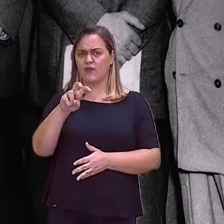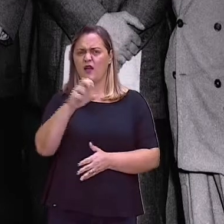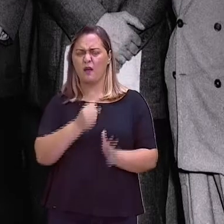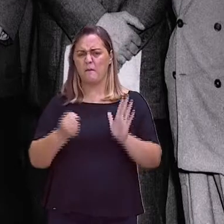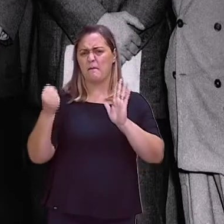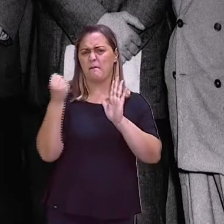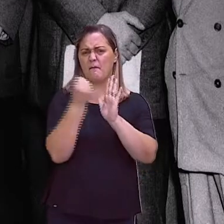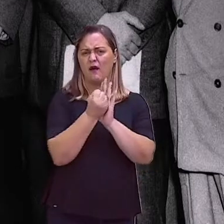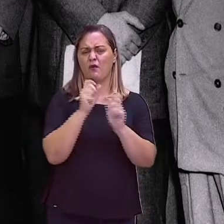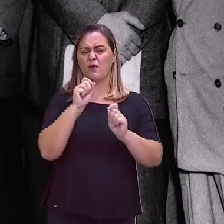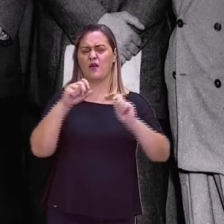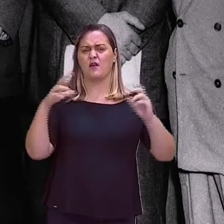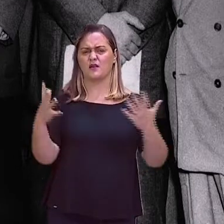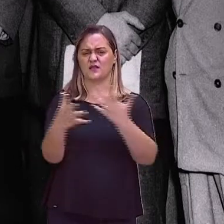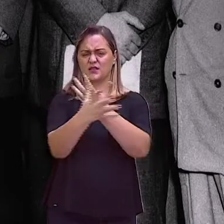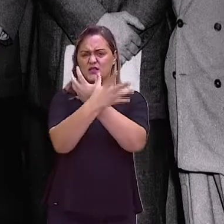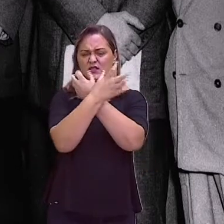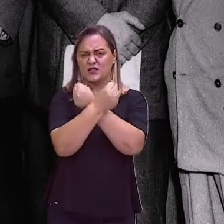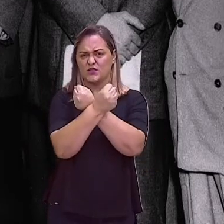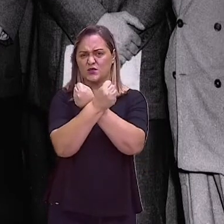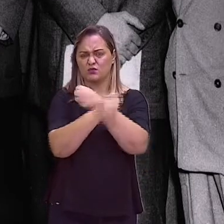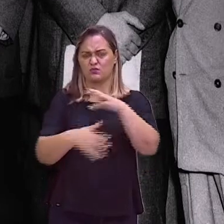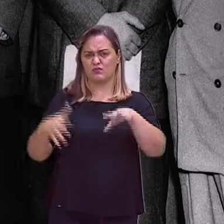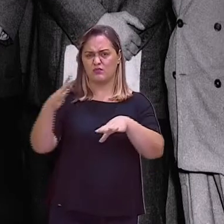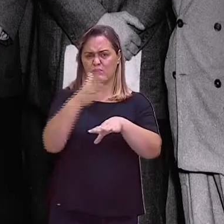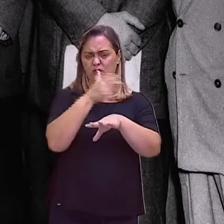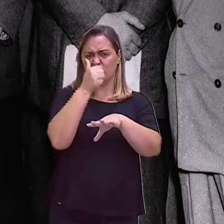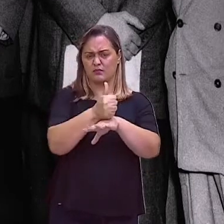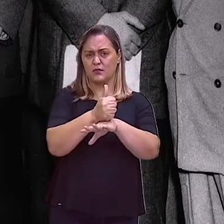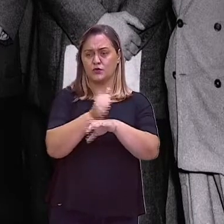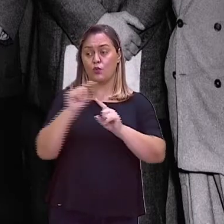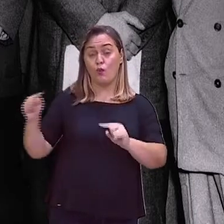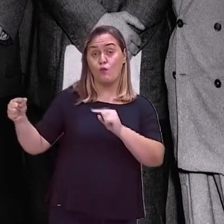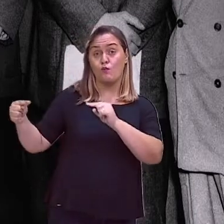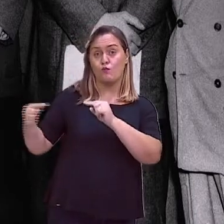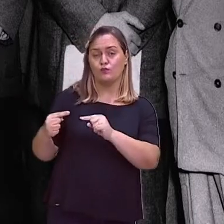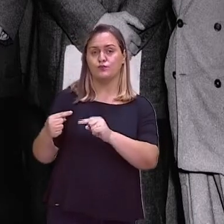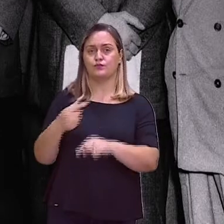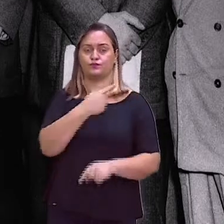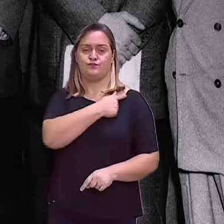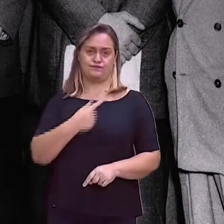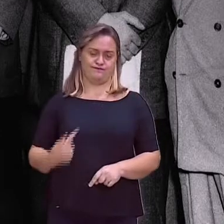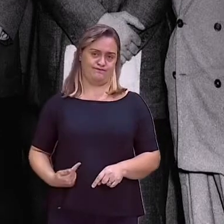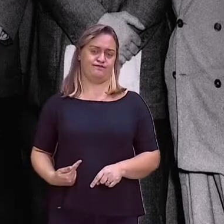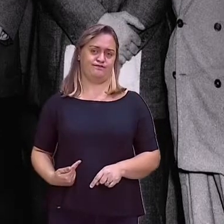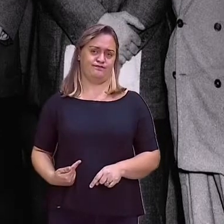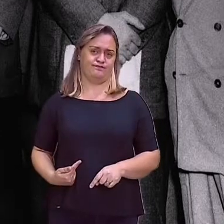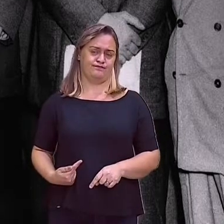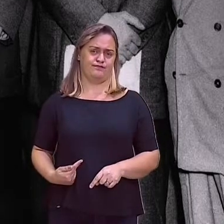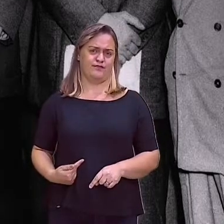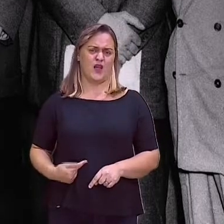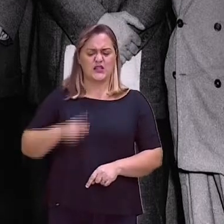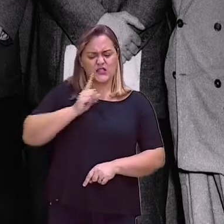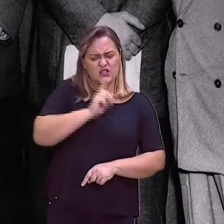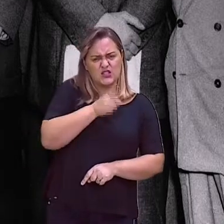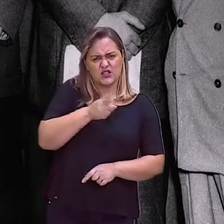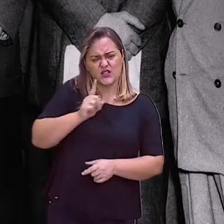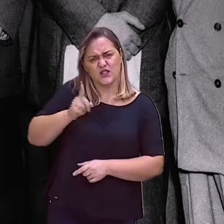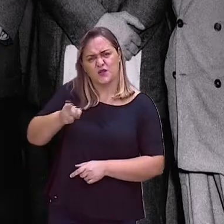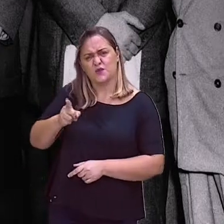a censura, a repressão aos grupos opositores. Essa ditadura foi iniciada por meio de